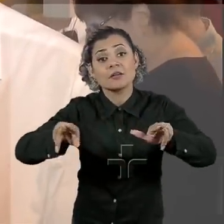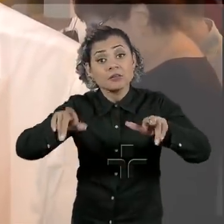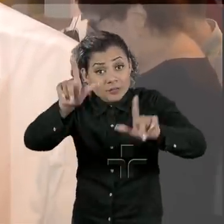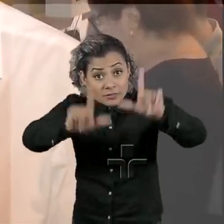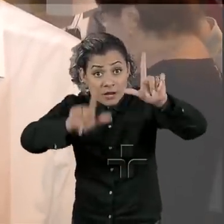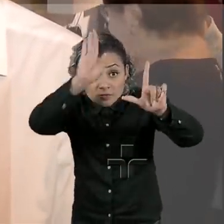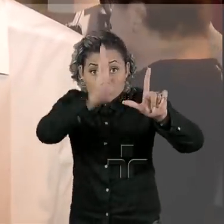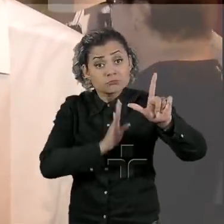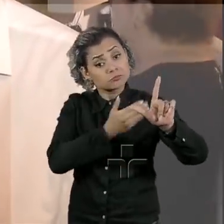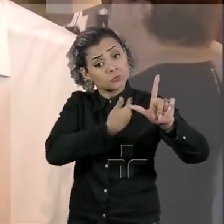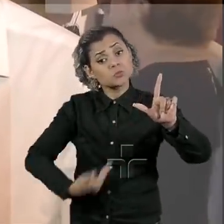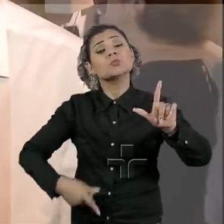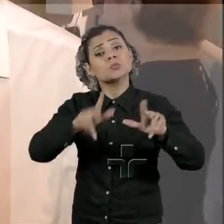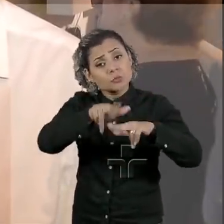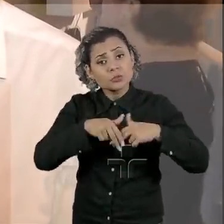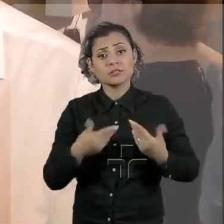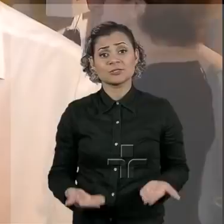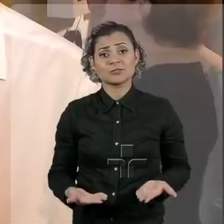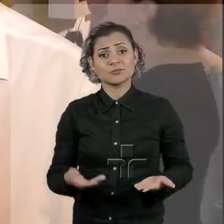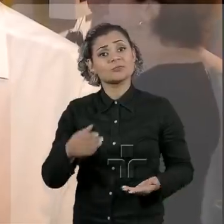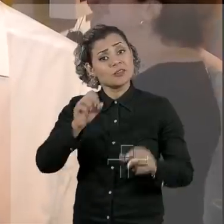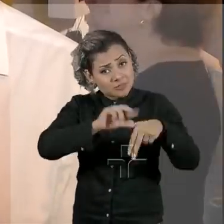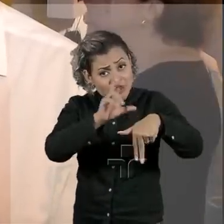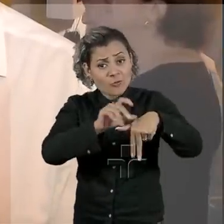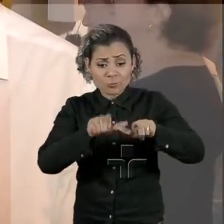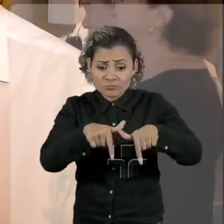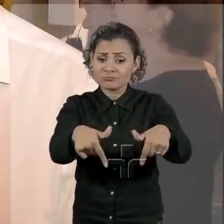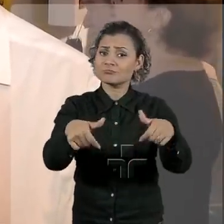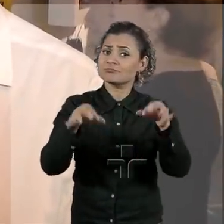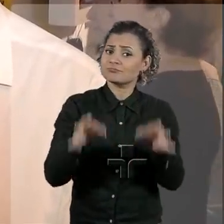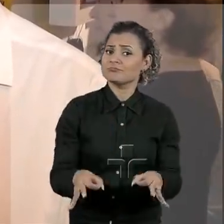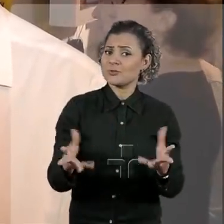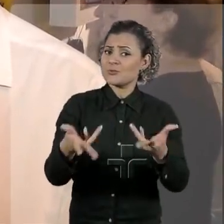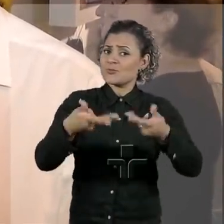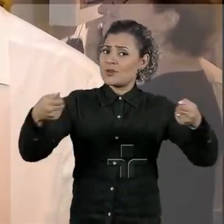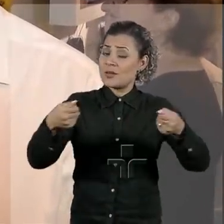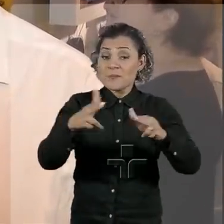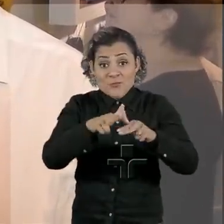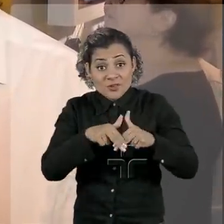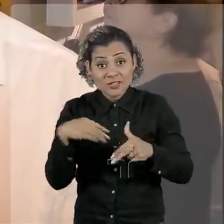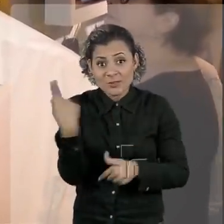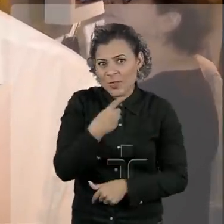pública, a TV Cultura faz. E nós vamos tentar